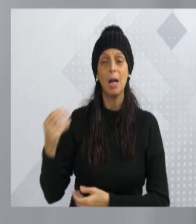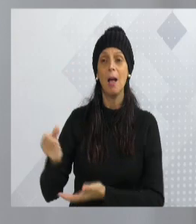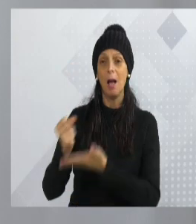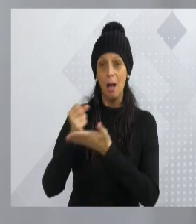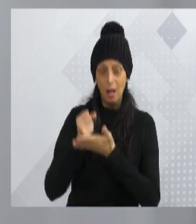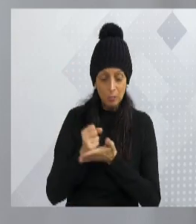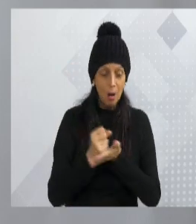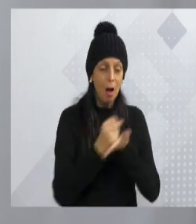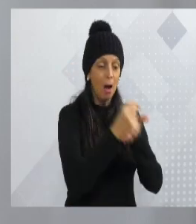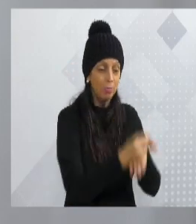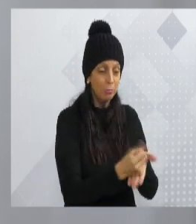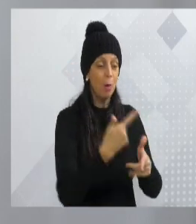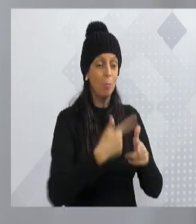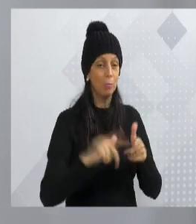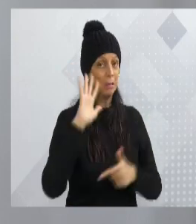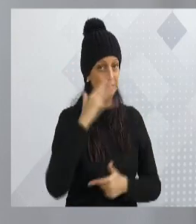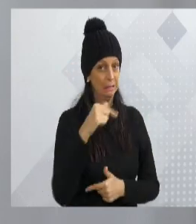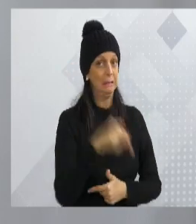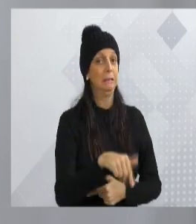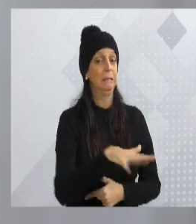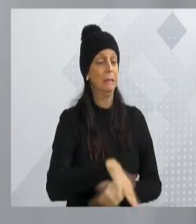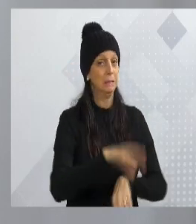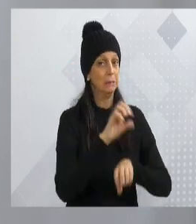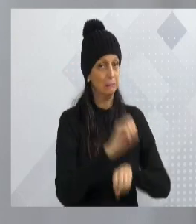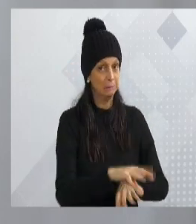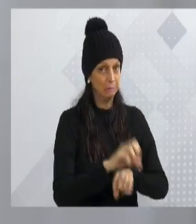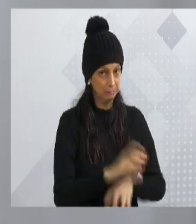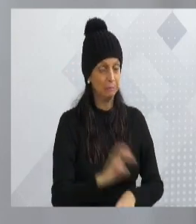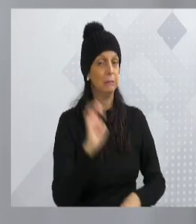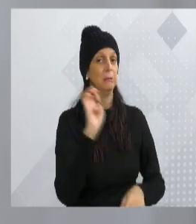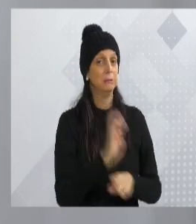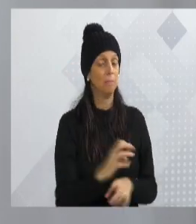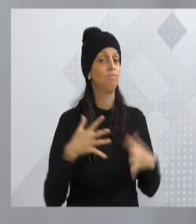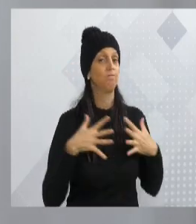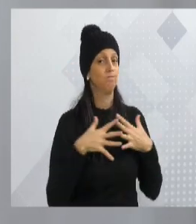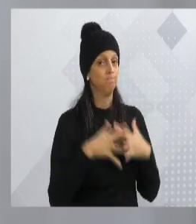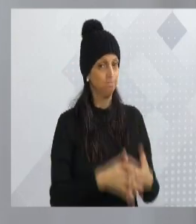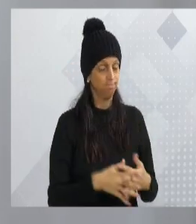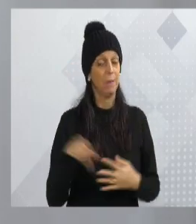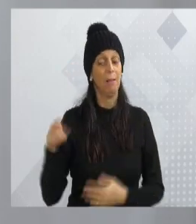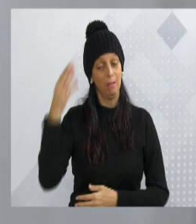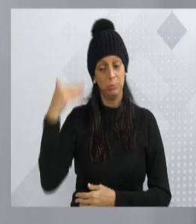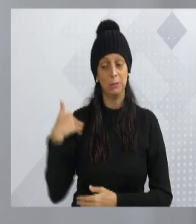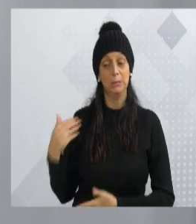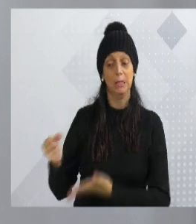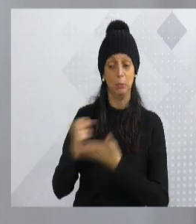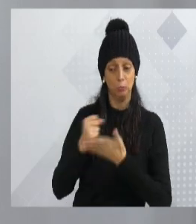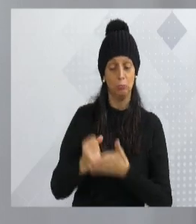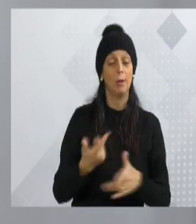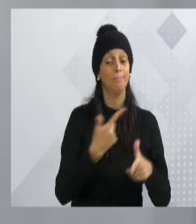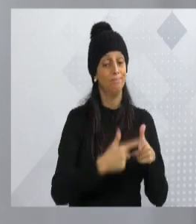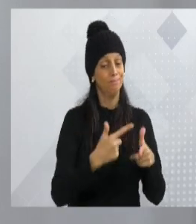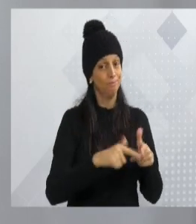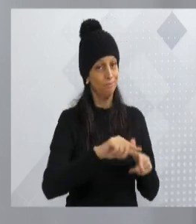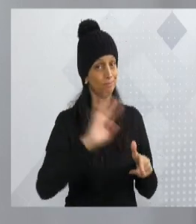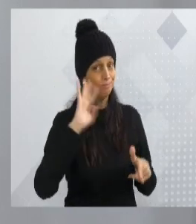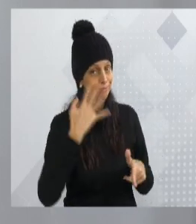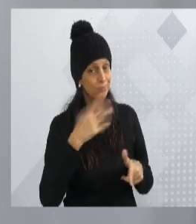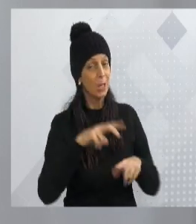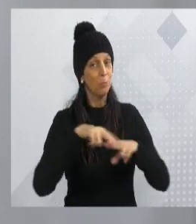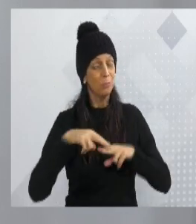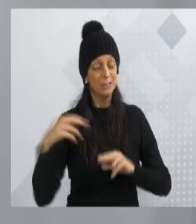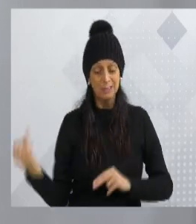para resolver um problema bem complexo de educação estadual que eu vejo Vereador Gilson e é muito importante né a gente juntar